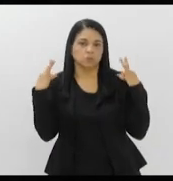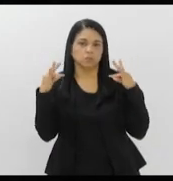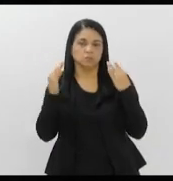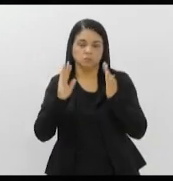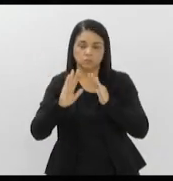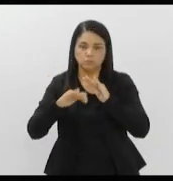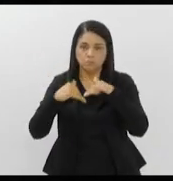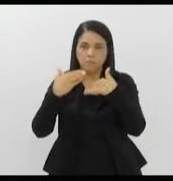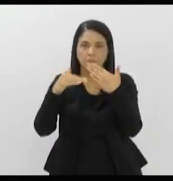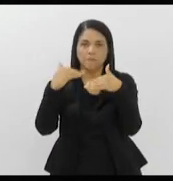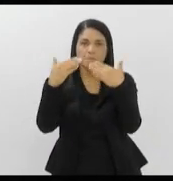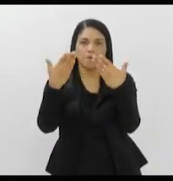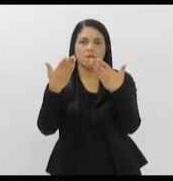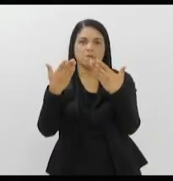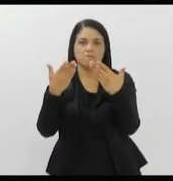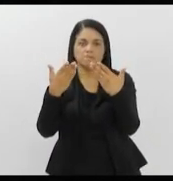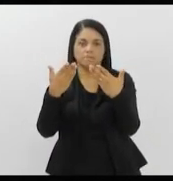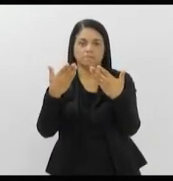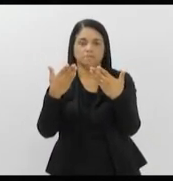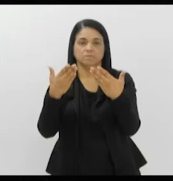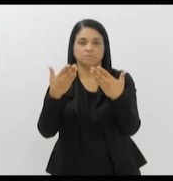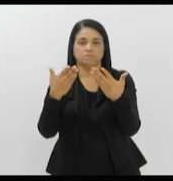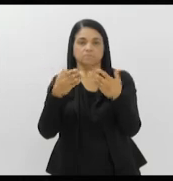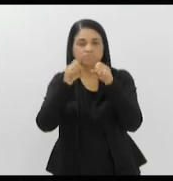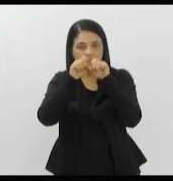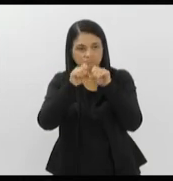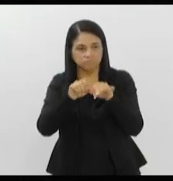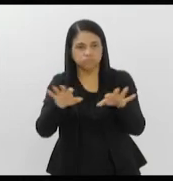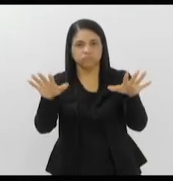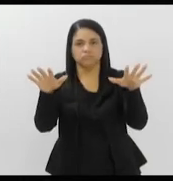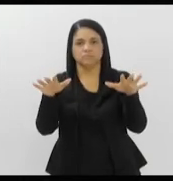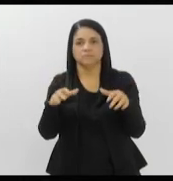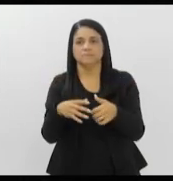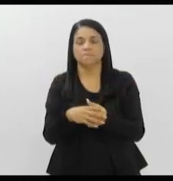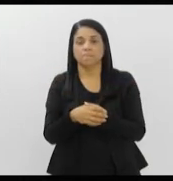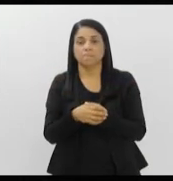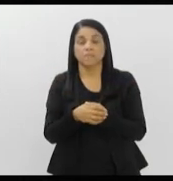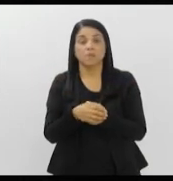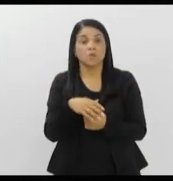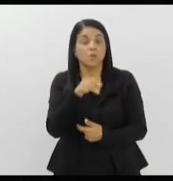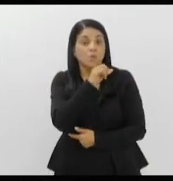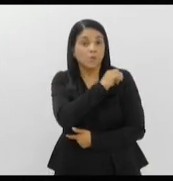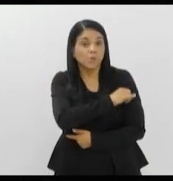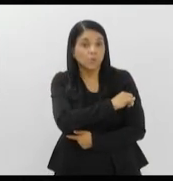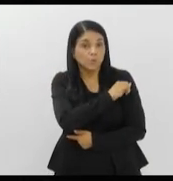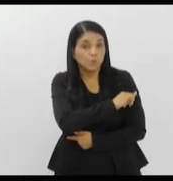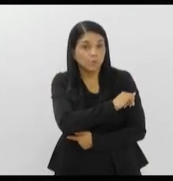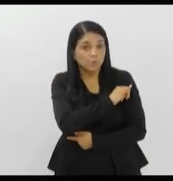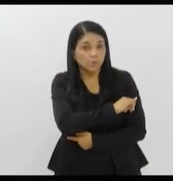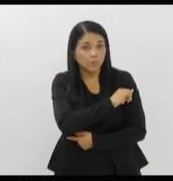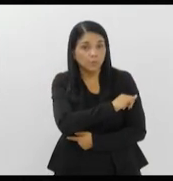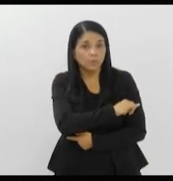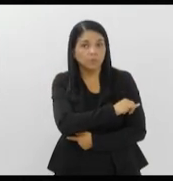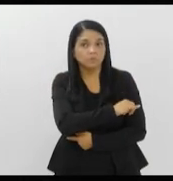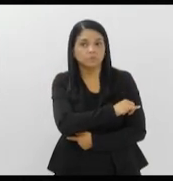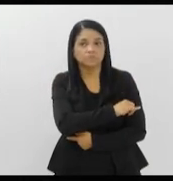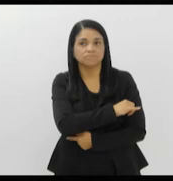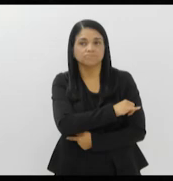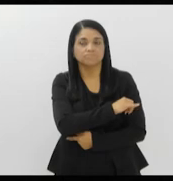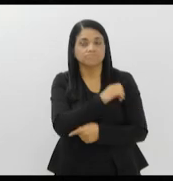cada vez mais resplandecer. Porque o Rio de Janeiro é uma